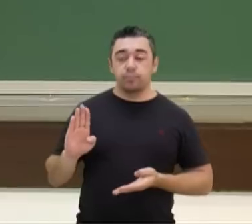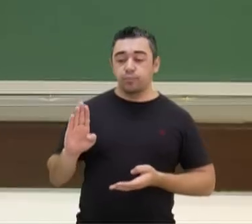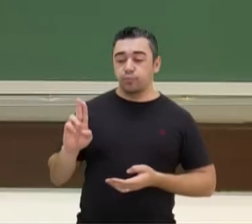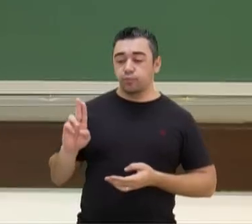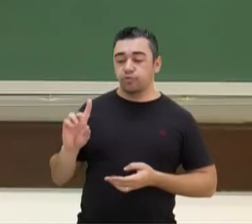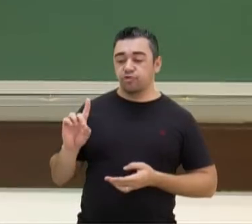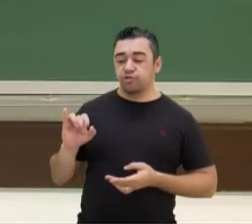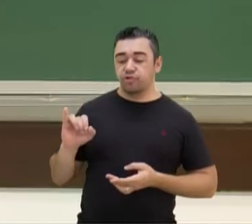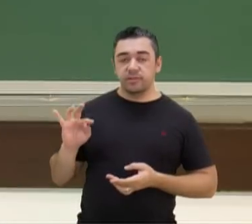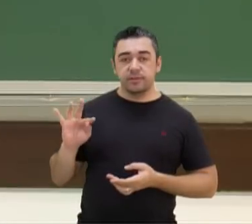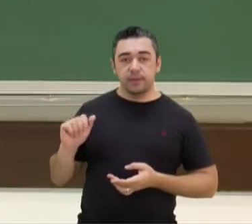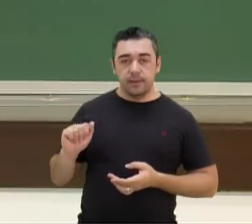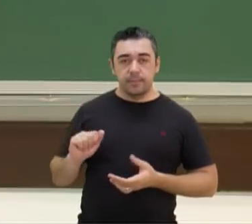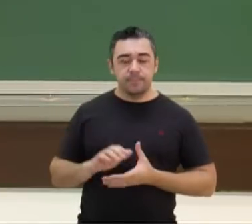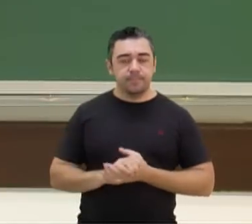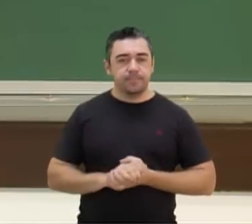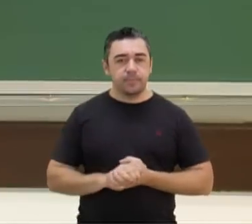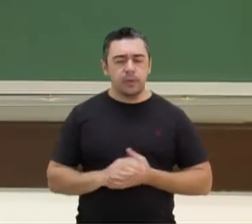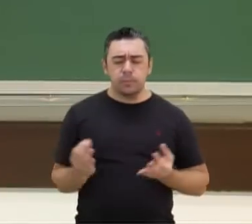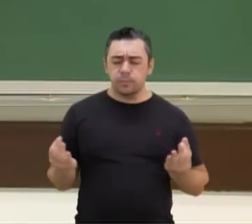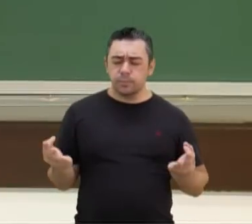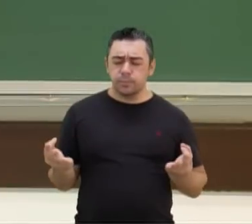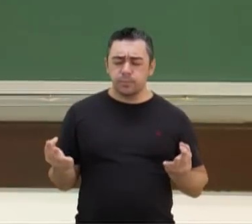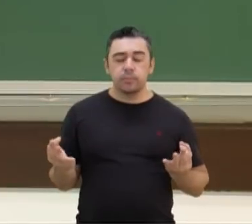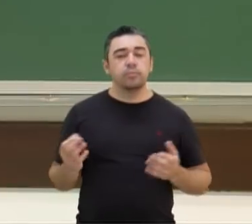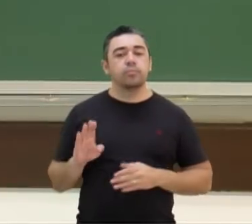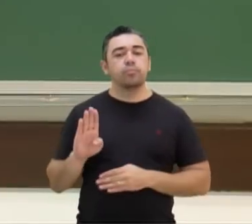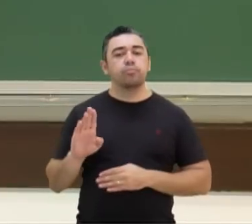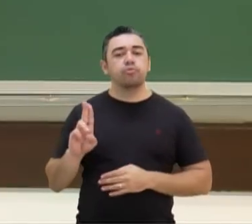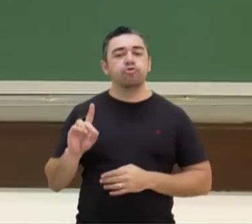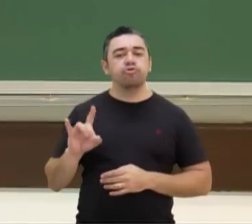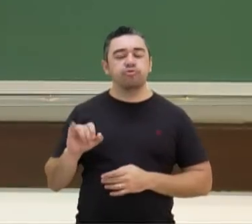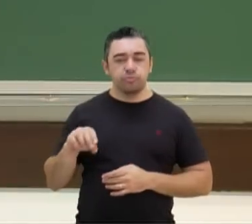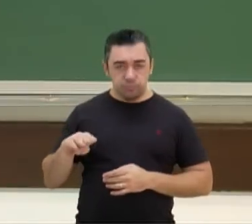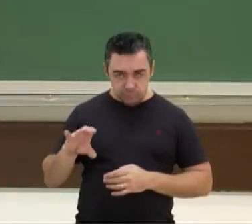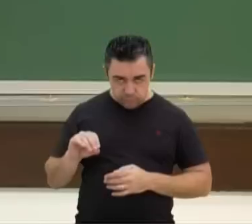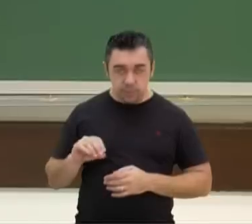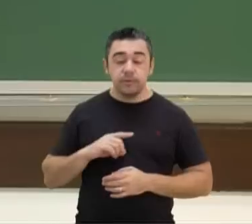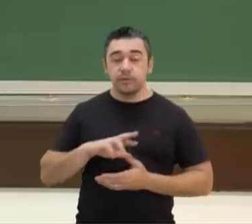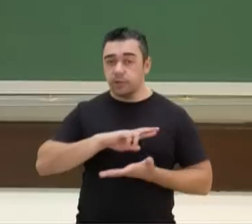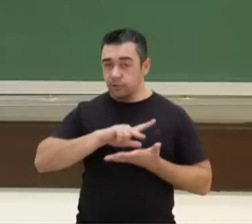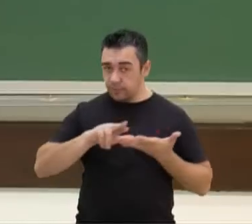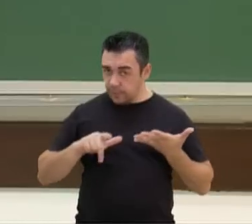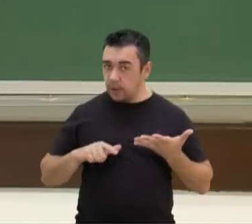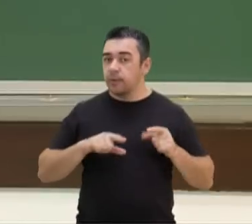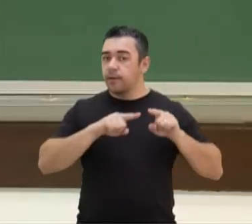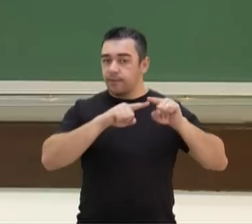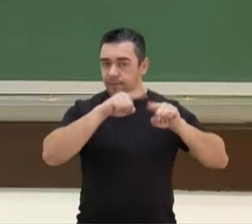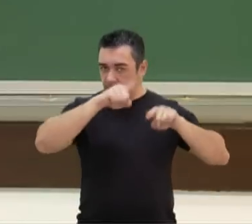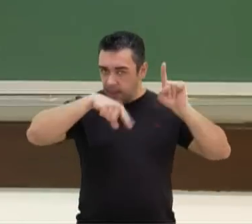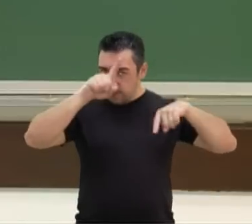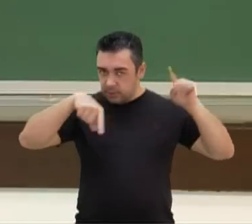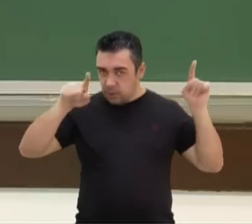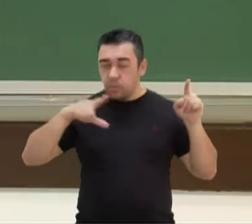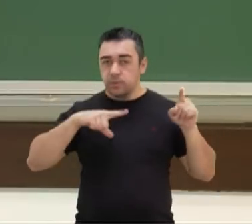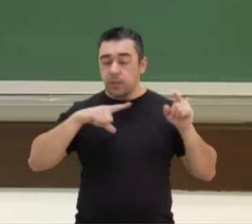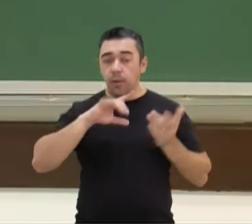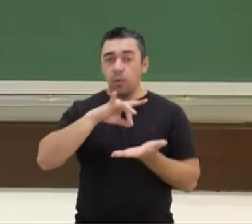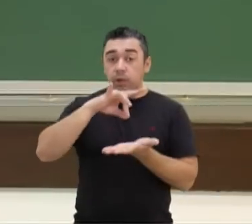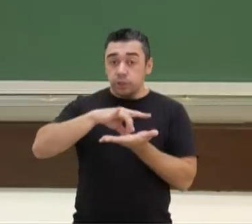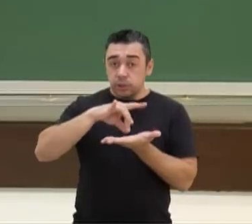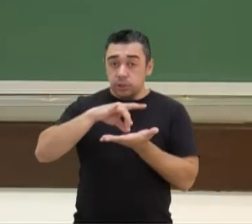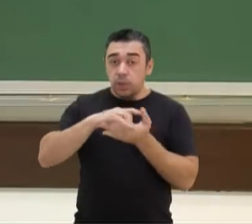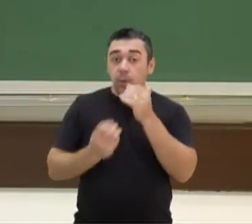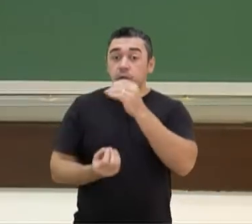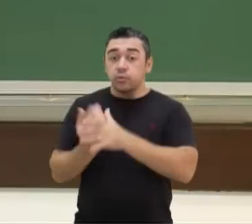Bom, o budismo tem diferentes formas e variações, desde o budismo original, que surge na região da Índia,